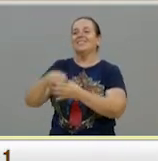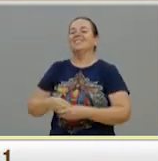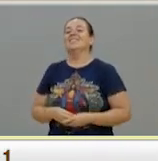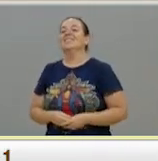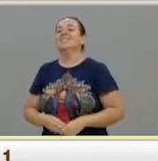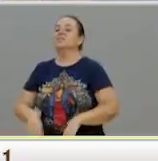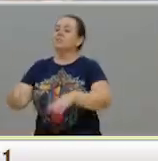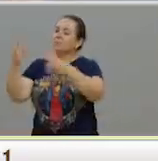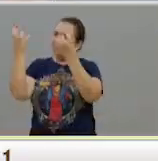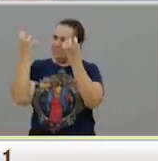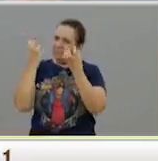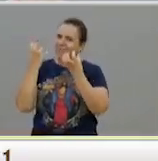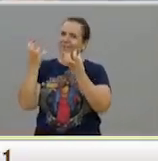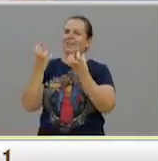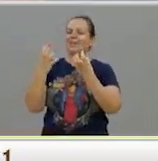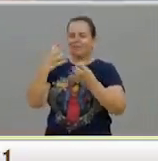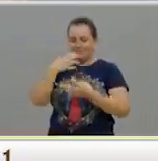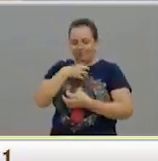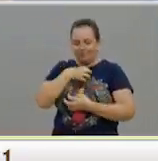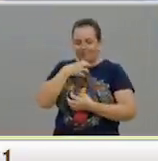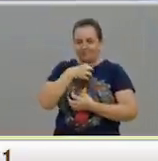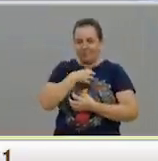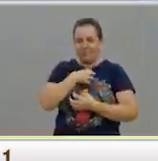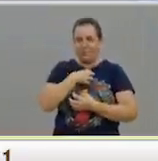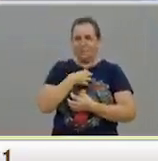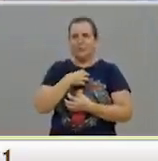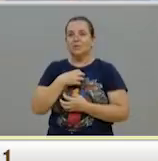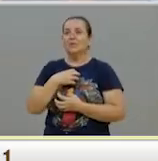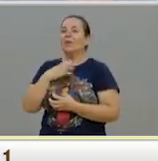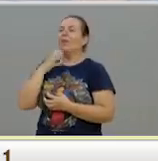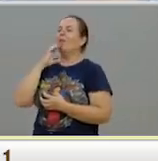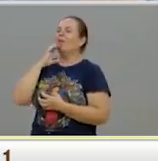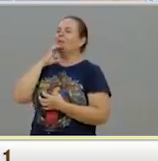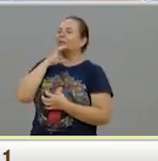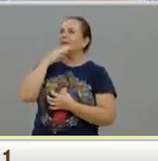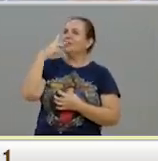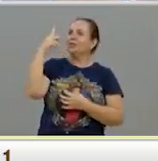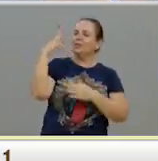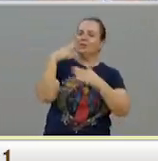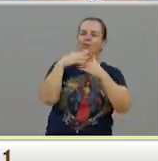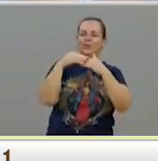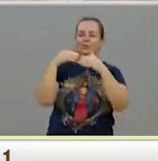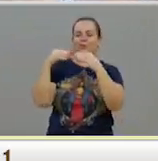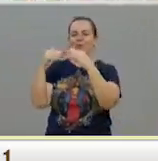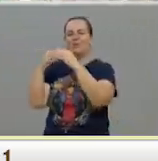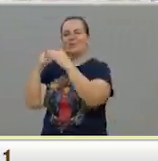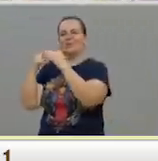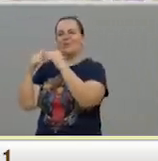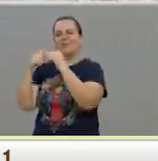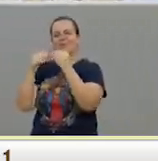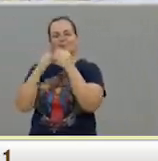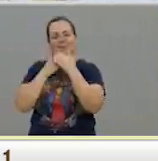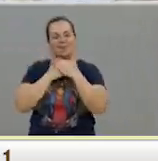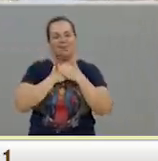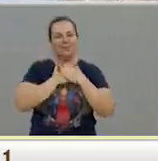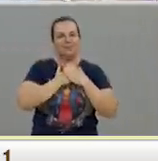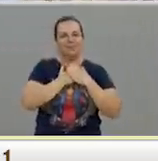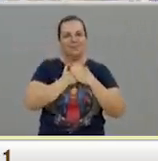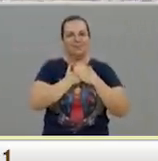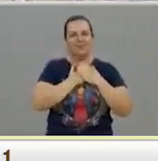coração. Eu quero sentir o calor de tuas